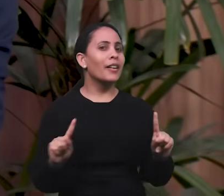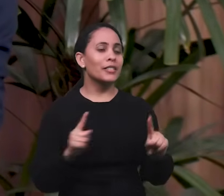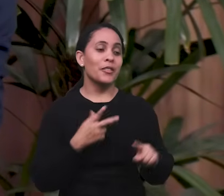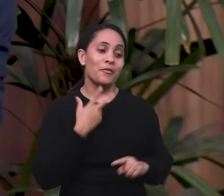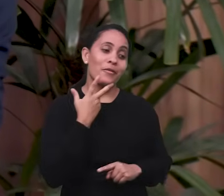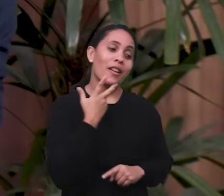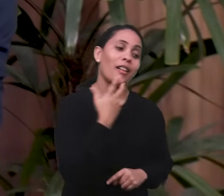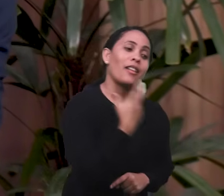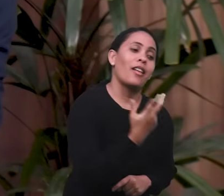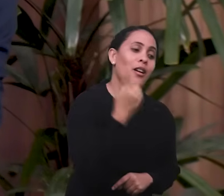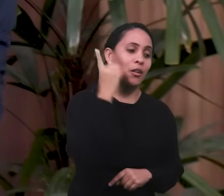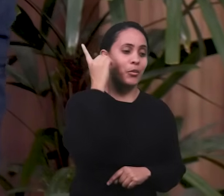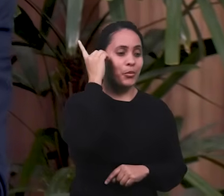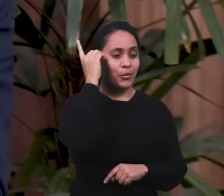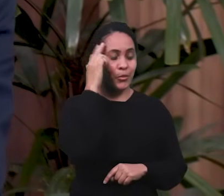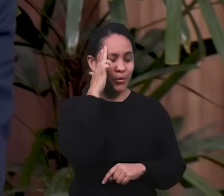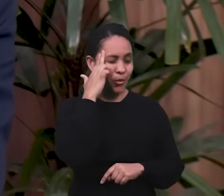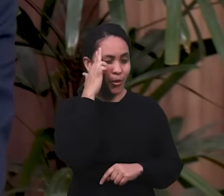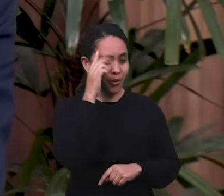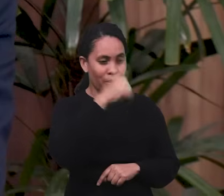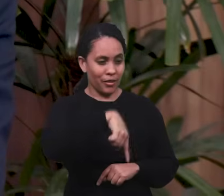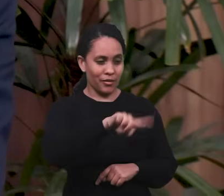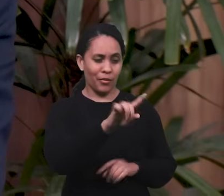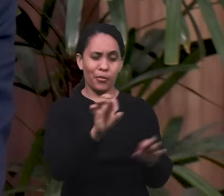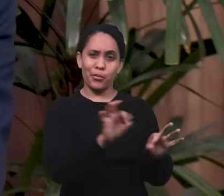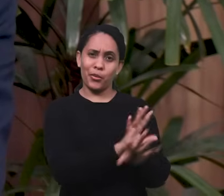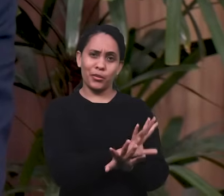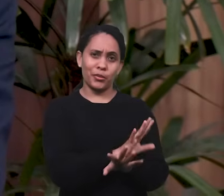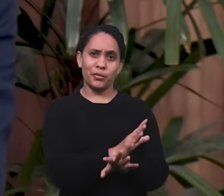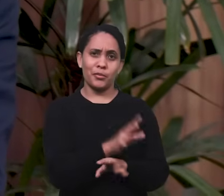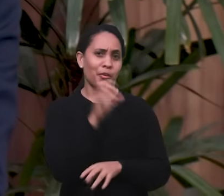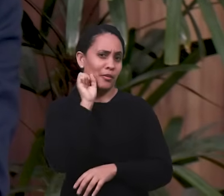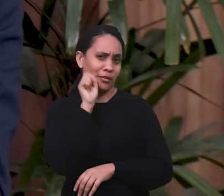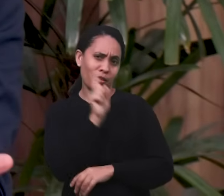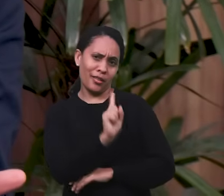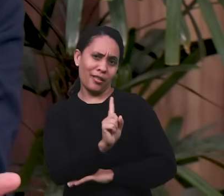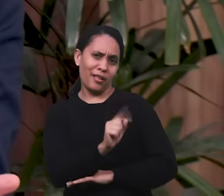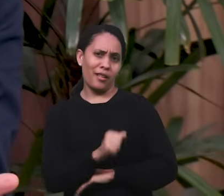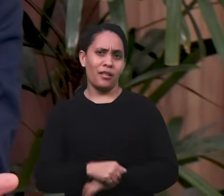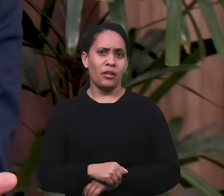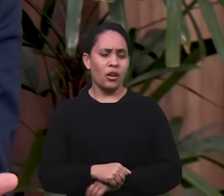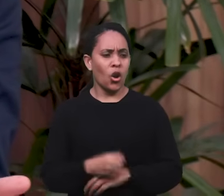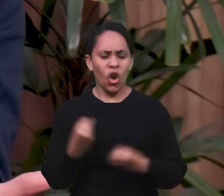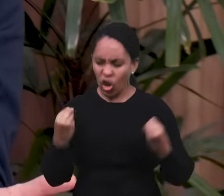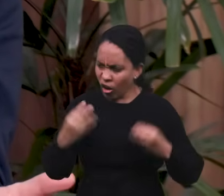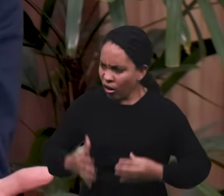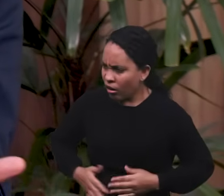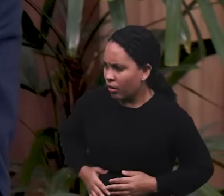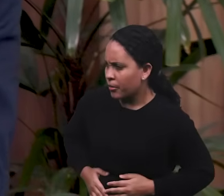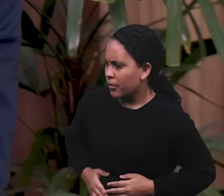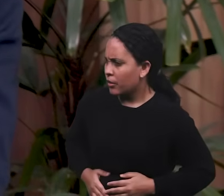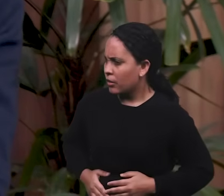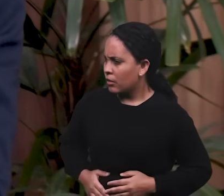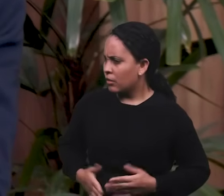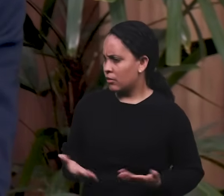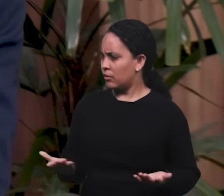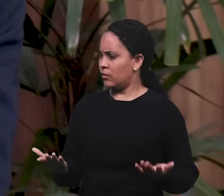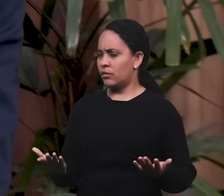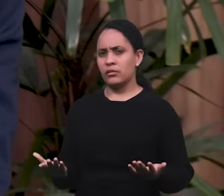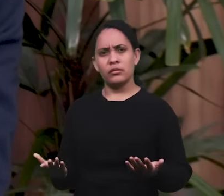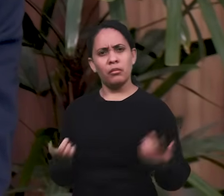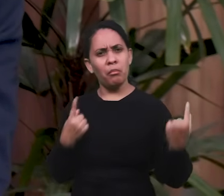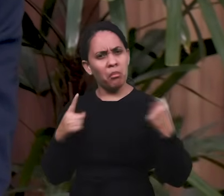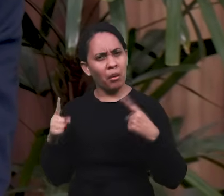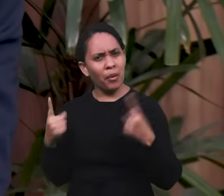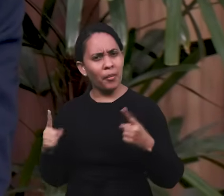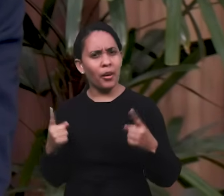contar o sonho para os irmãos, tanto que os irmãos não estavam preparados para ouvir o sonho. Mas como assim? Você vai governar sobre nós? Como é que é isso?